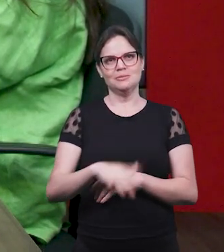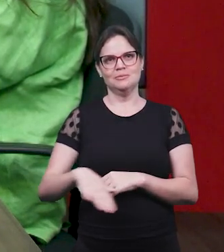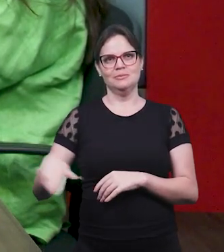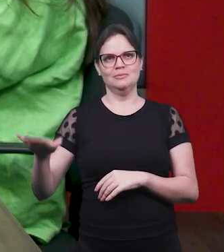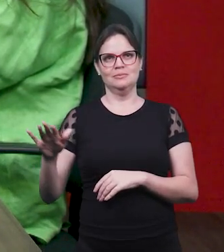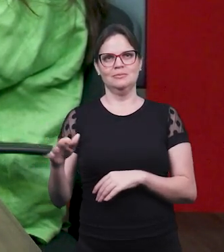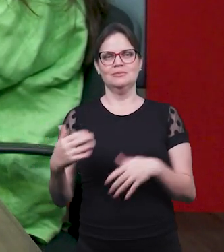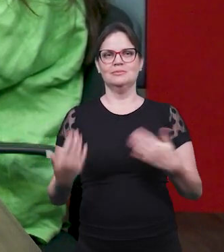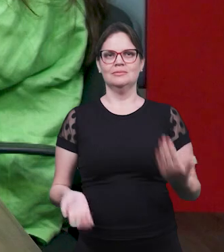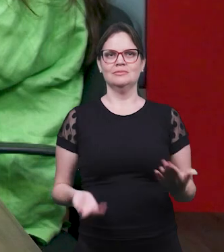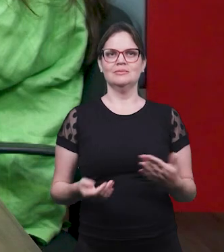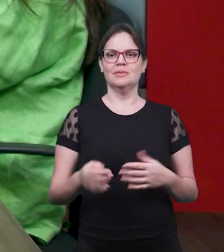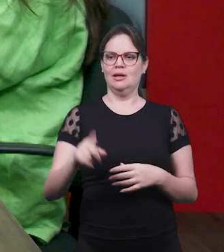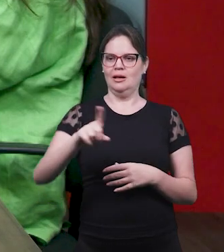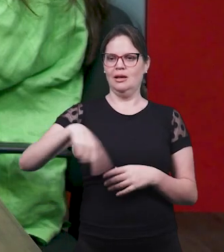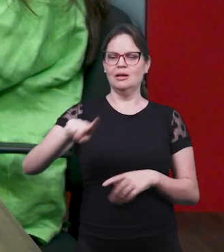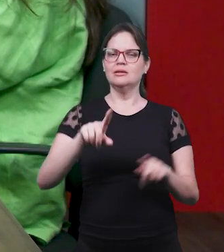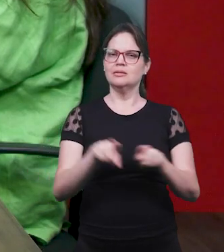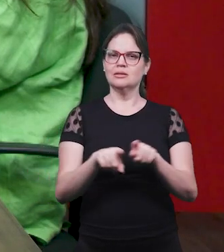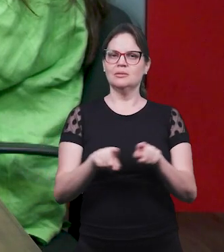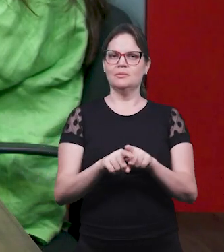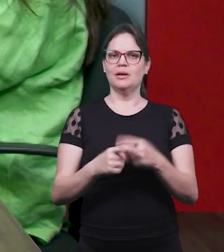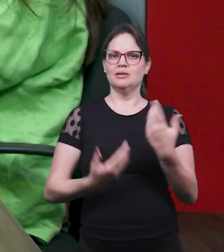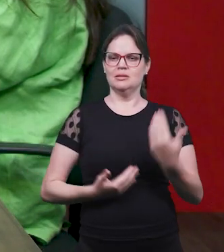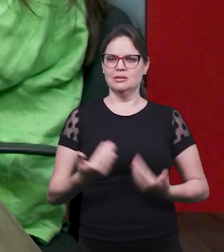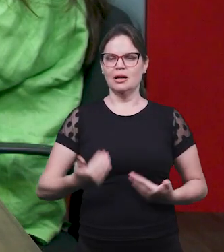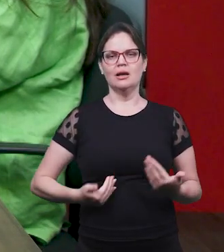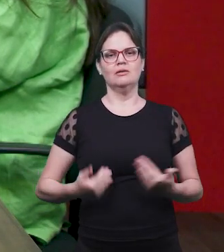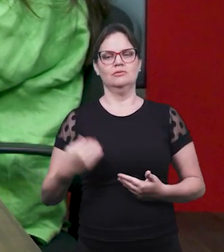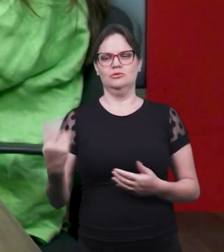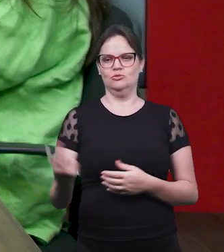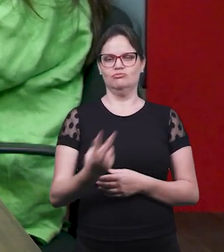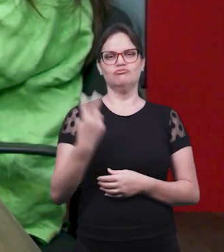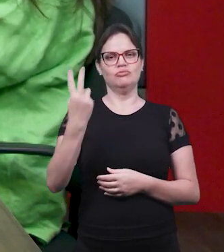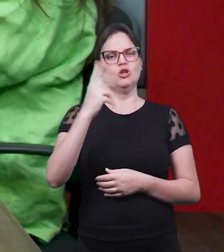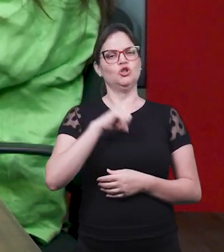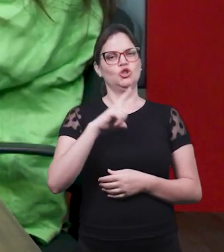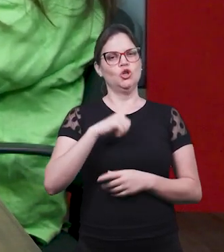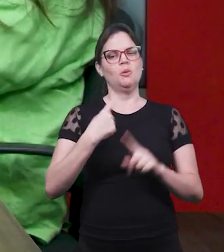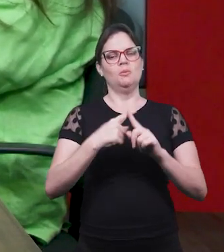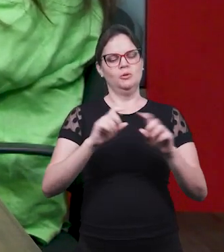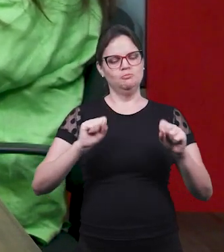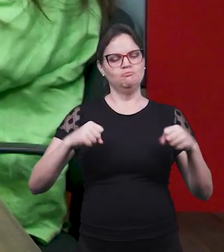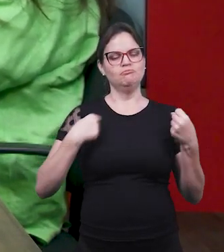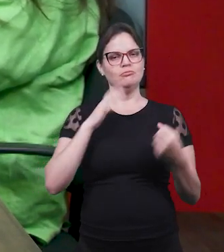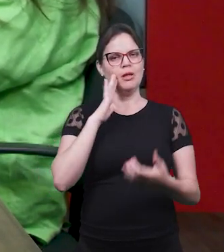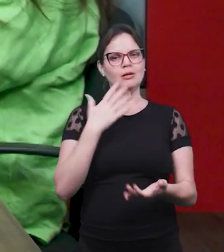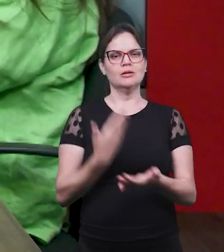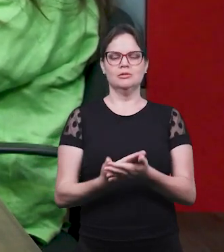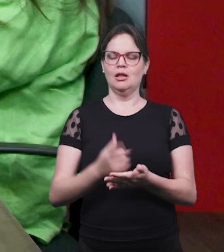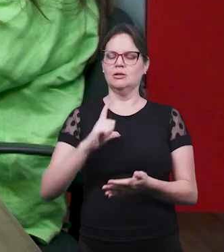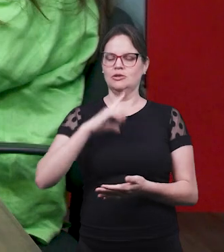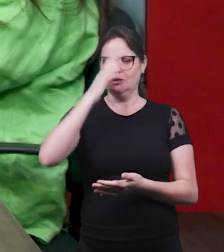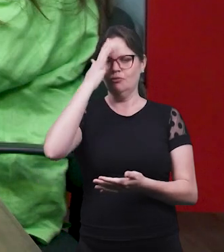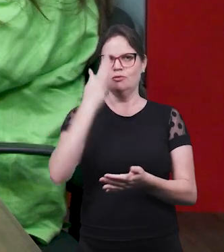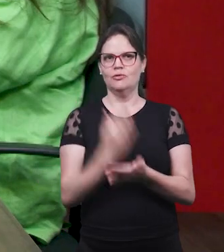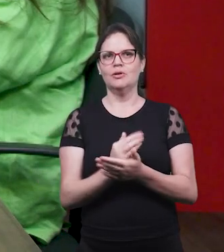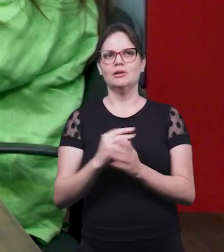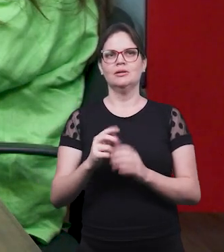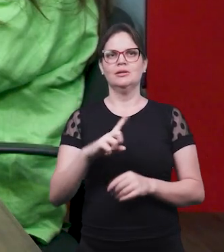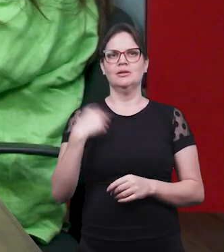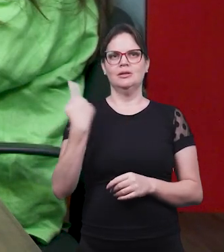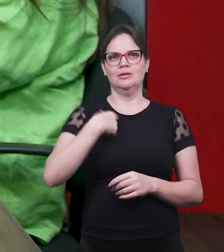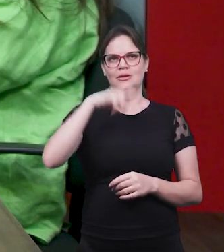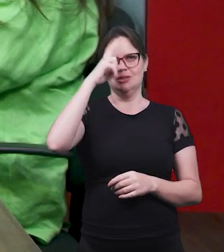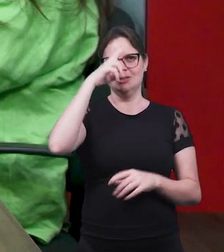de irmãos que também eram valorosos naquilo que viviam e que acreditavam, né? A gente fica se lembrando também